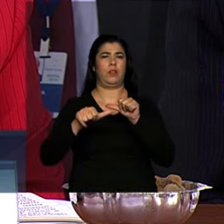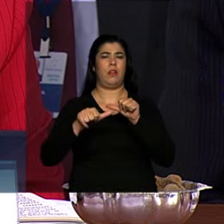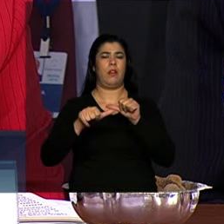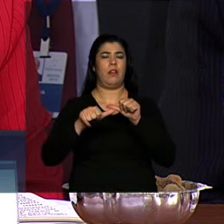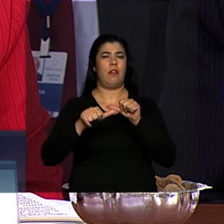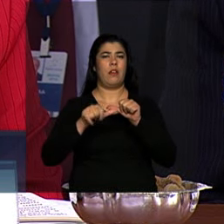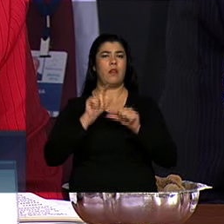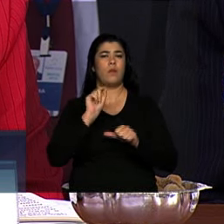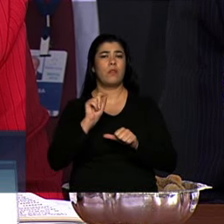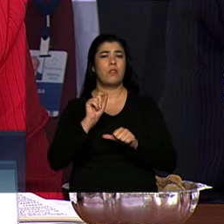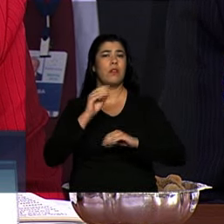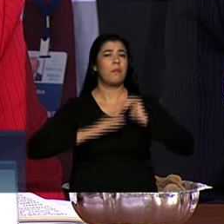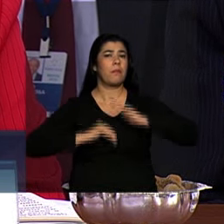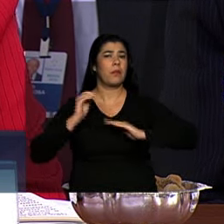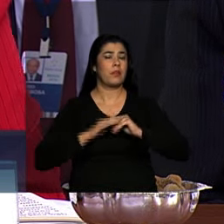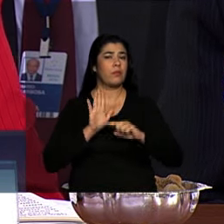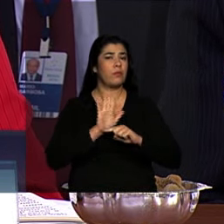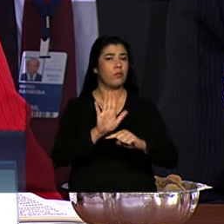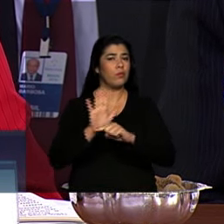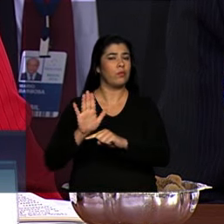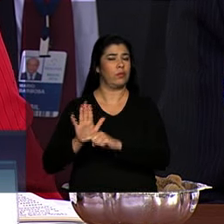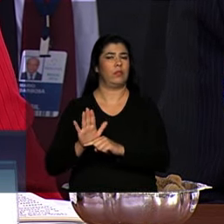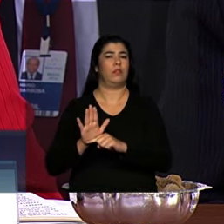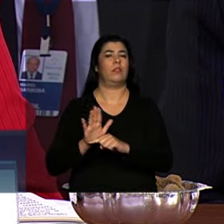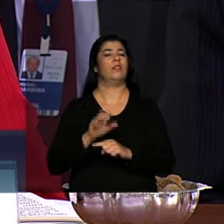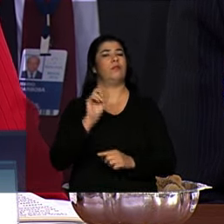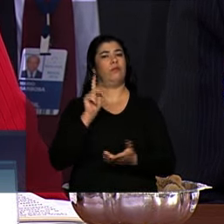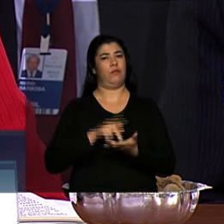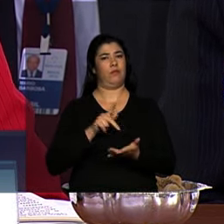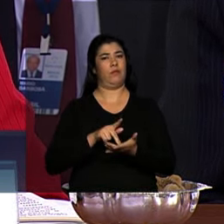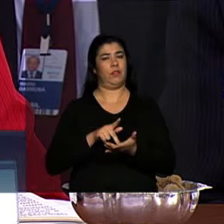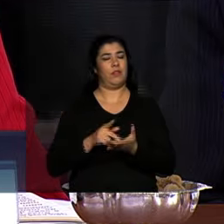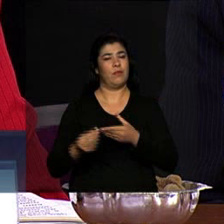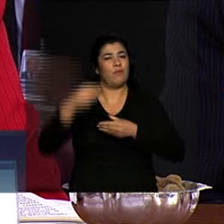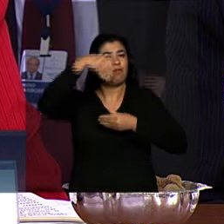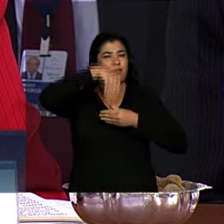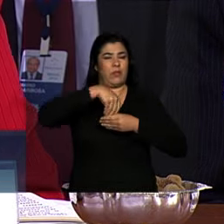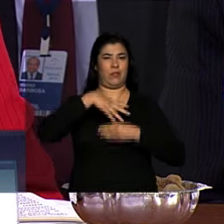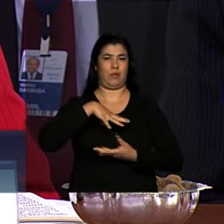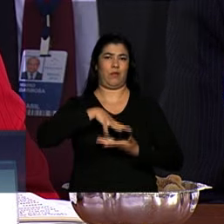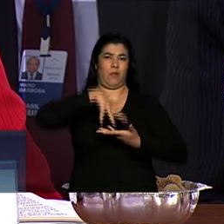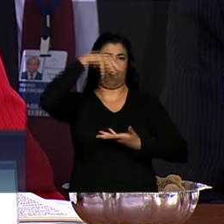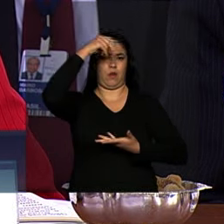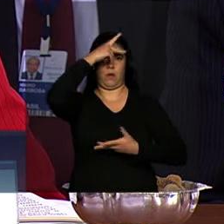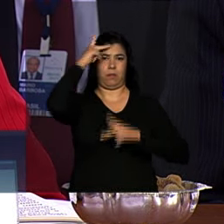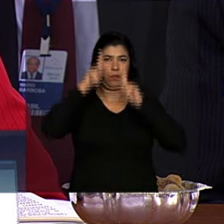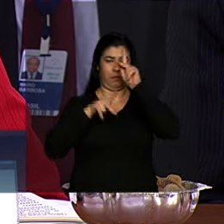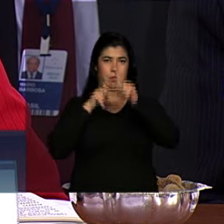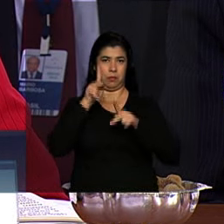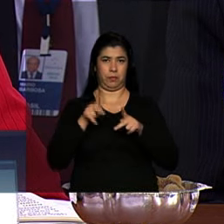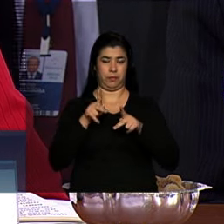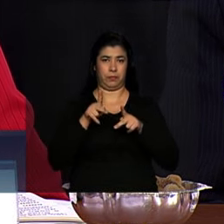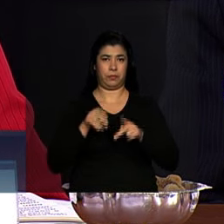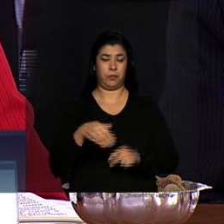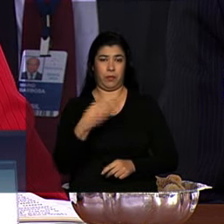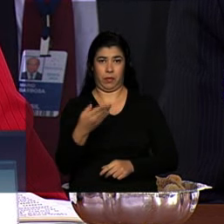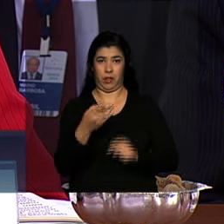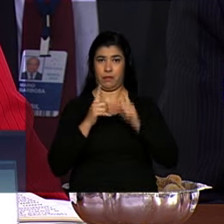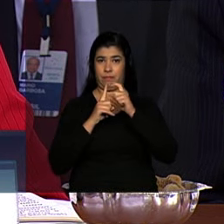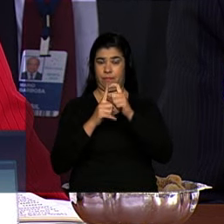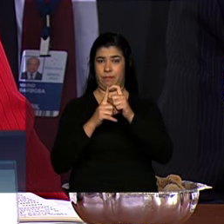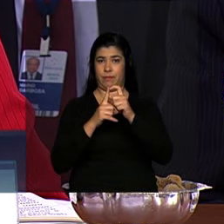a solidariedade, sim, está inscrita na nossa alma. Suas palavras devem